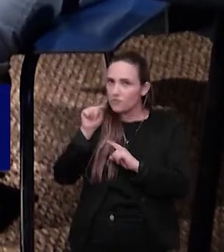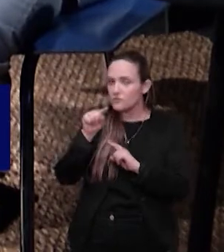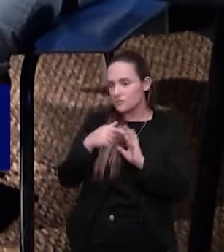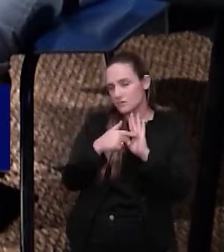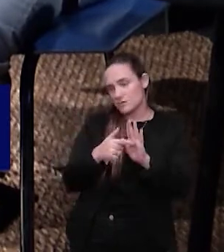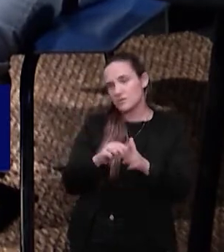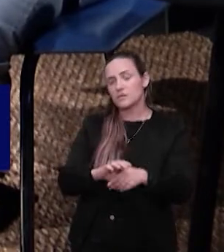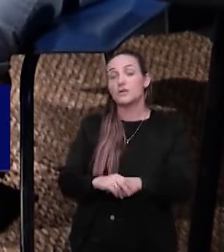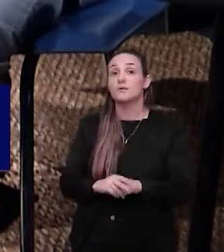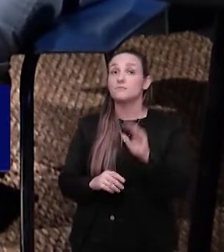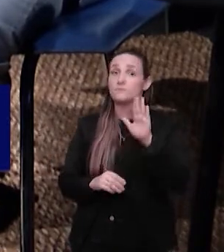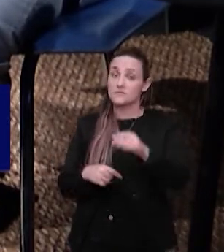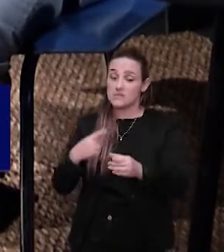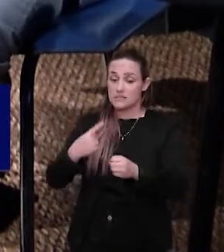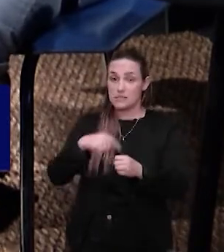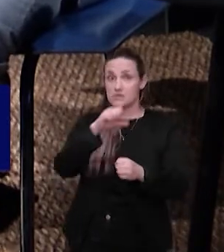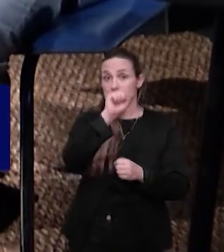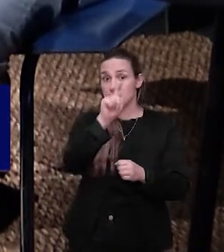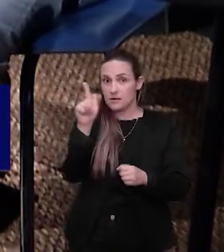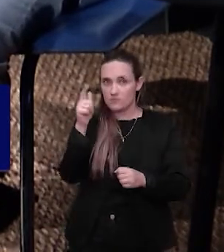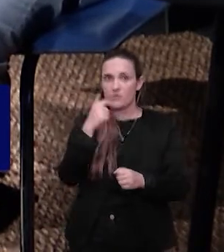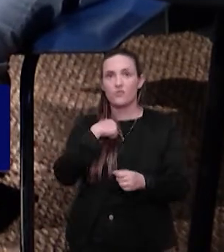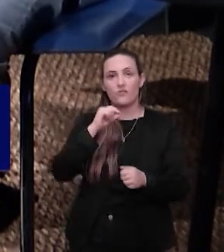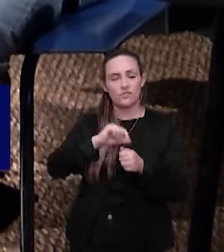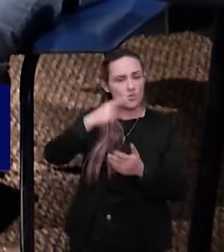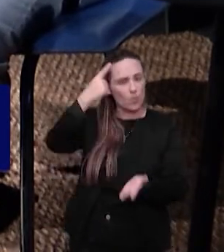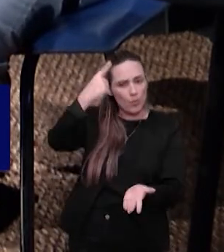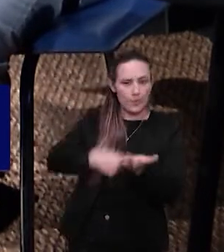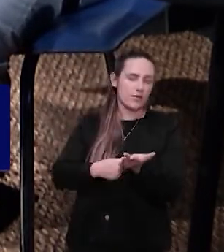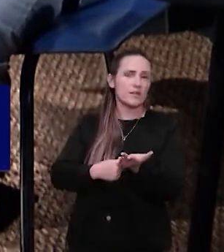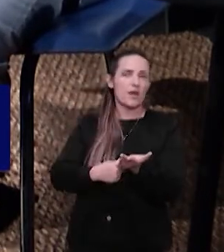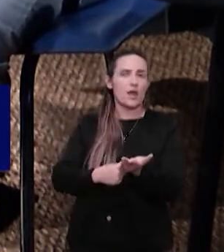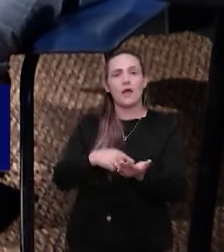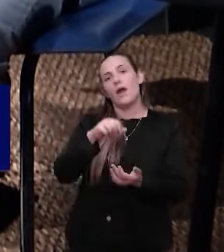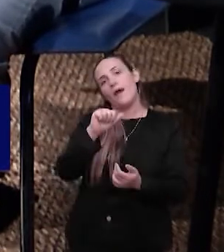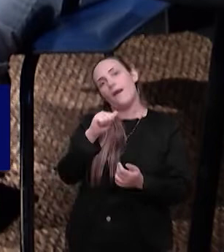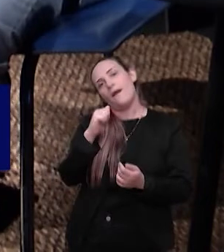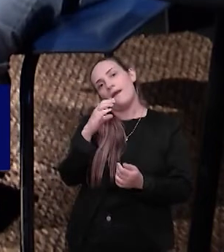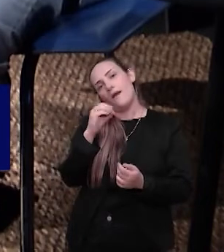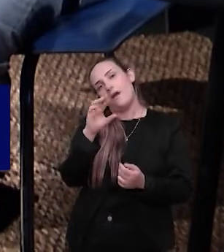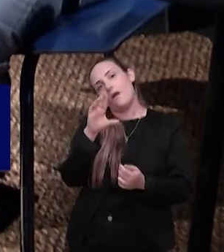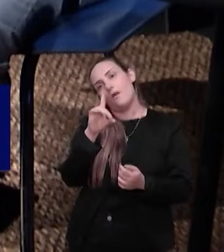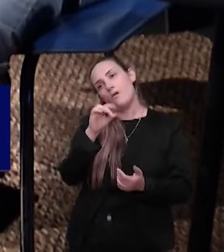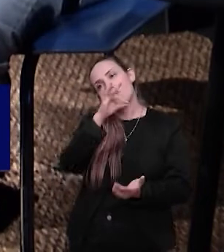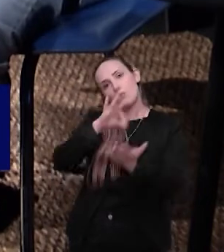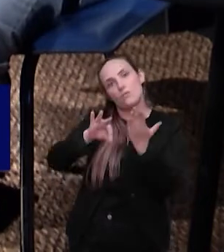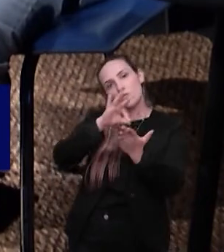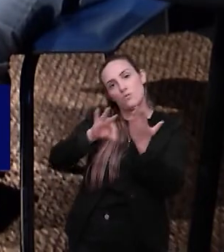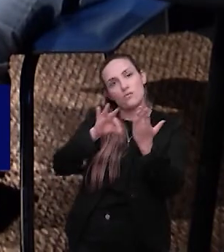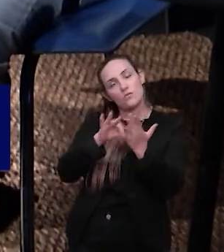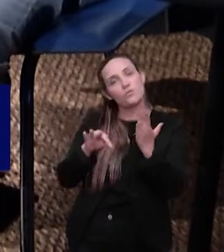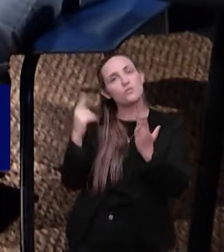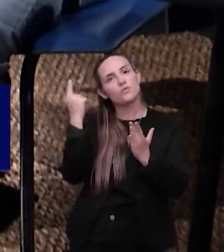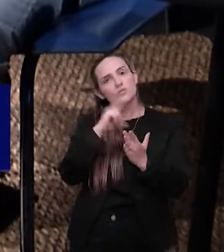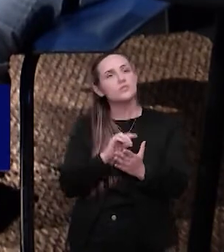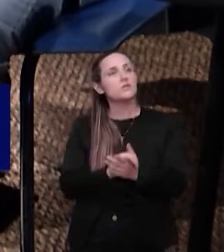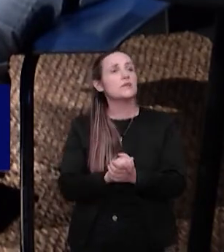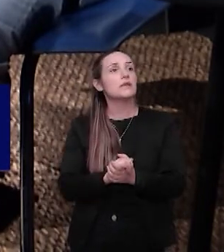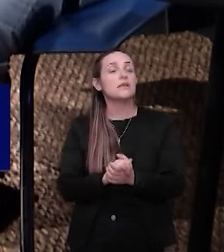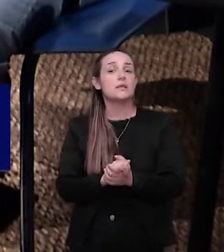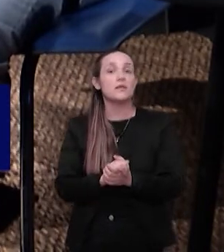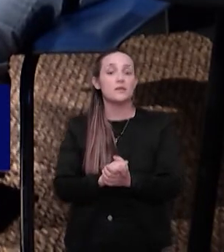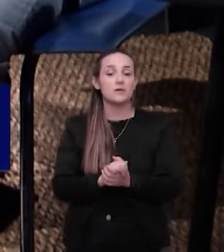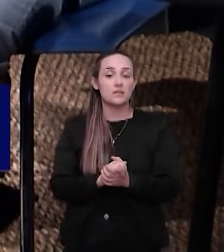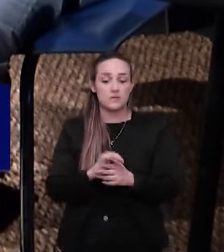senhor registrou da tua... Em São Gabriel do Oeste eu fiz um acordo, até foi o maior acordo da história aqui do Mato Grosso do Sul, que conseguiu um investimento